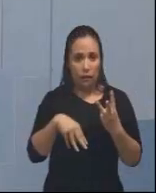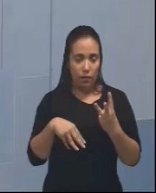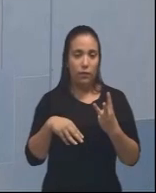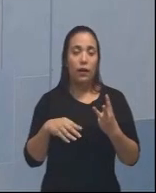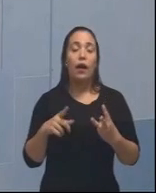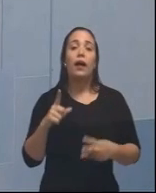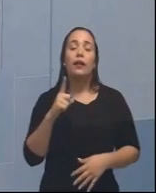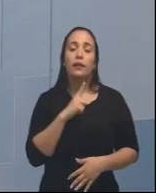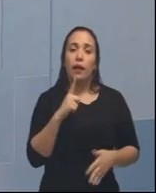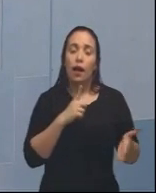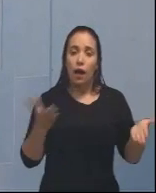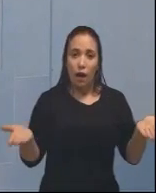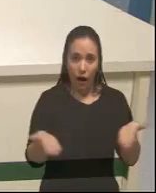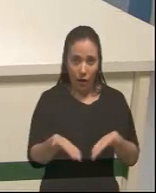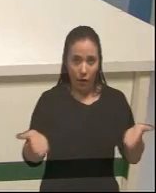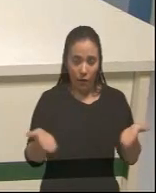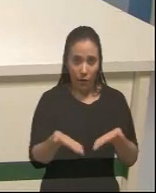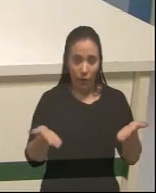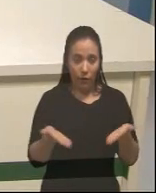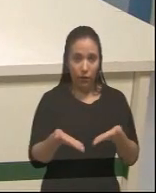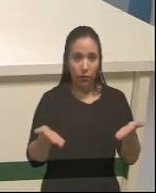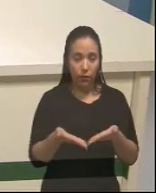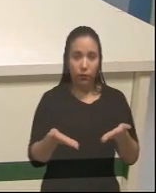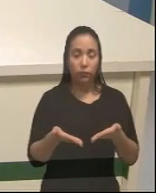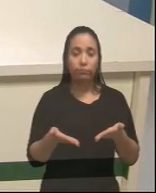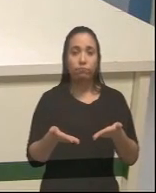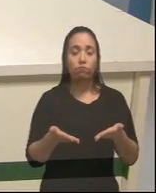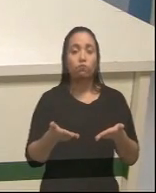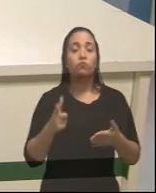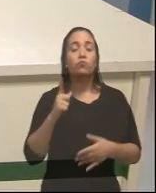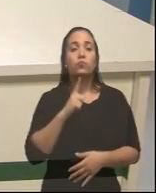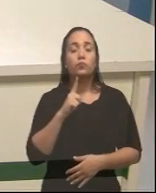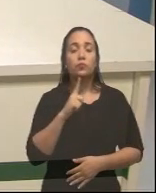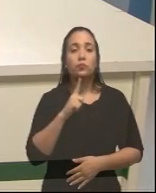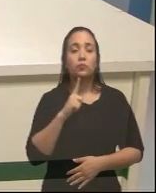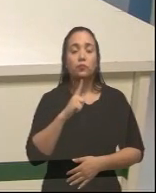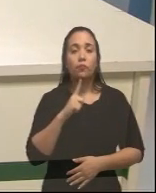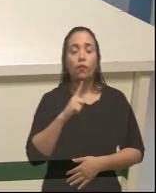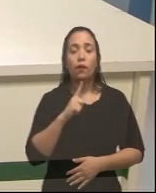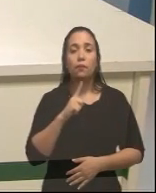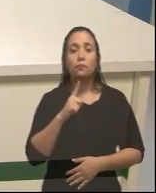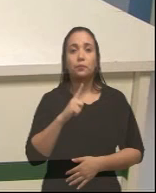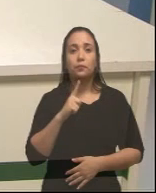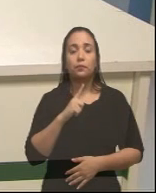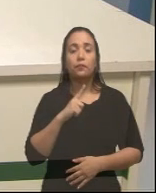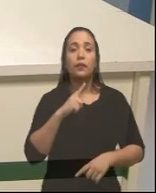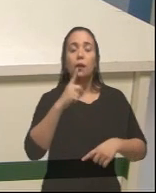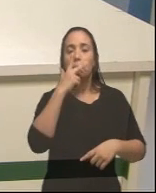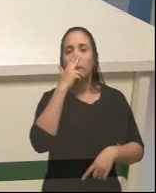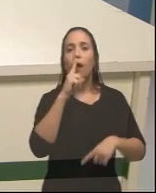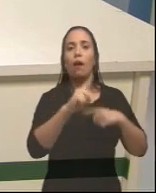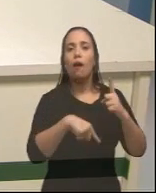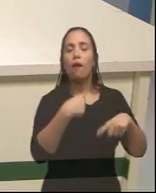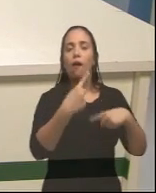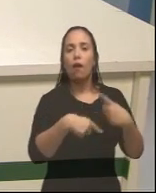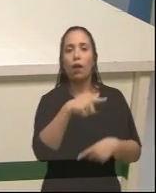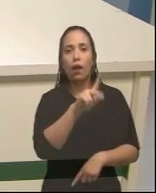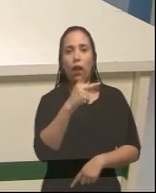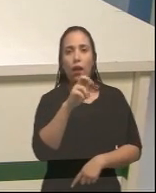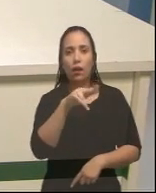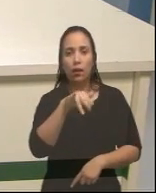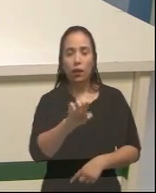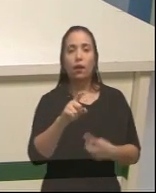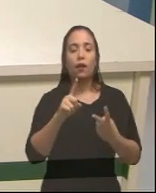tem agora... E esses dois partidos, PSD e DEM, além de enrolar o Henrique Meirelles e enrolar o presidente da República, ainda estão